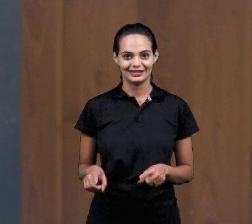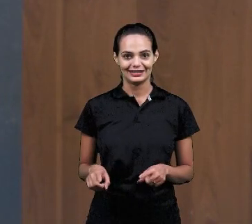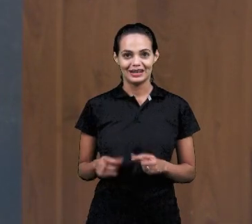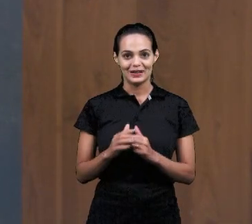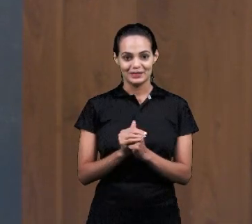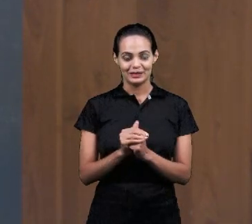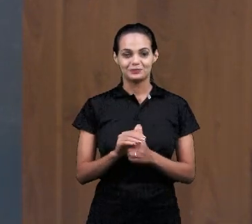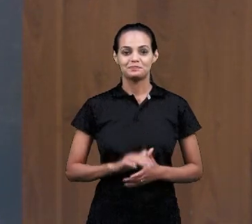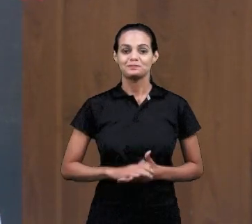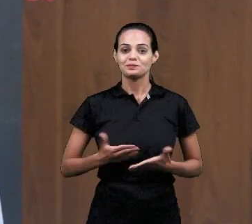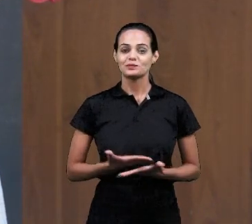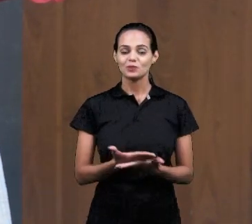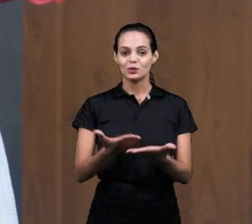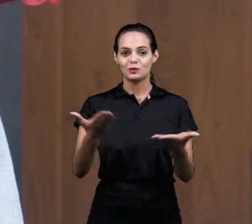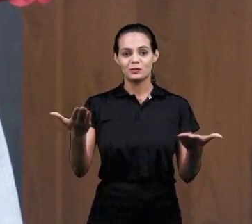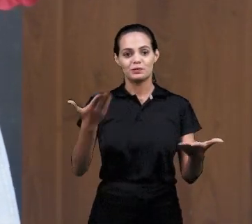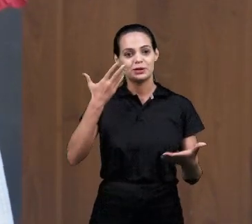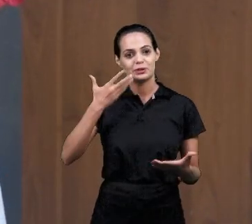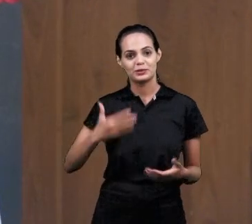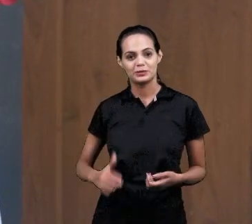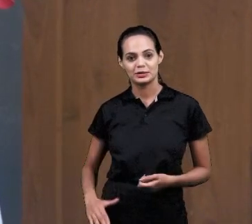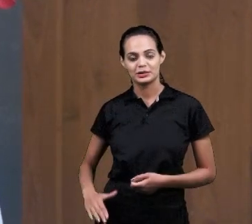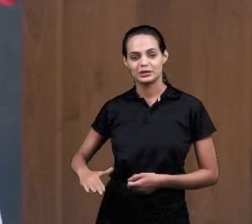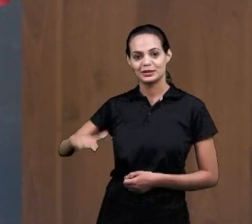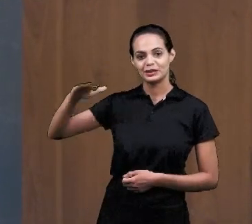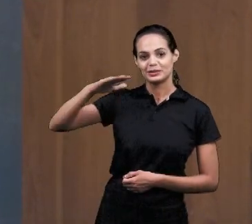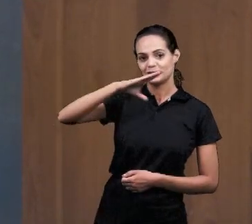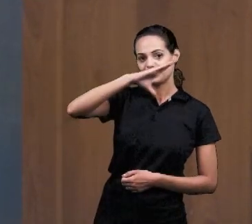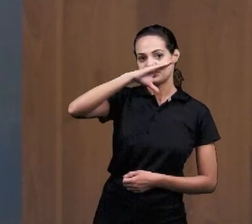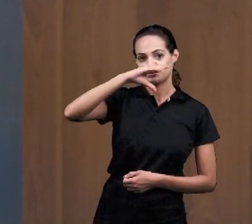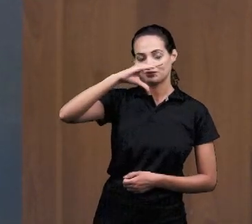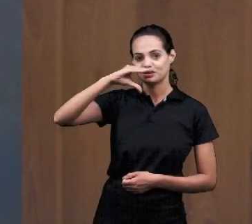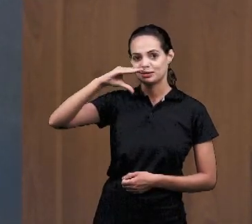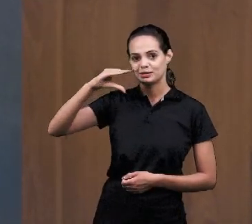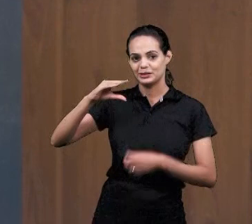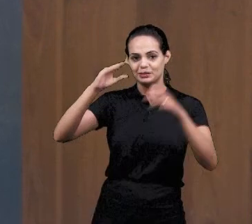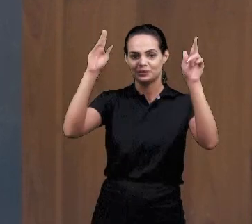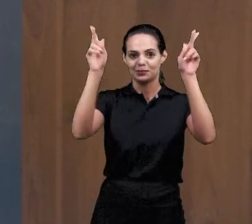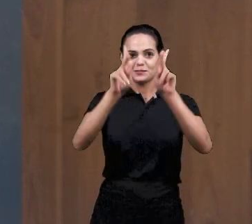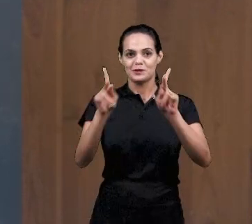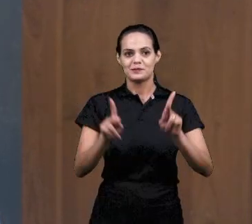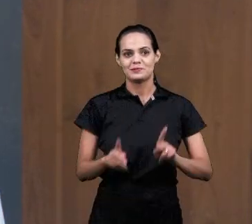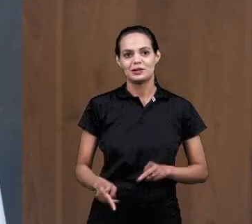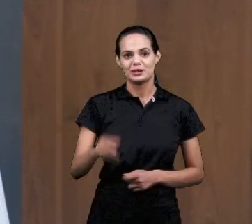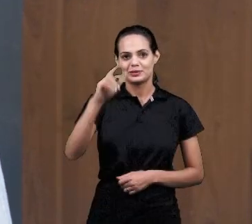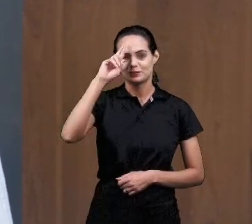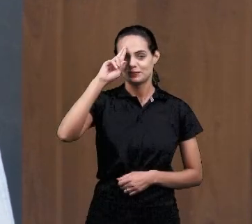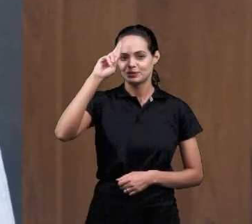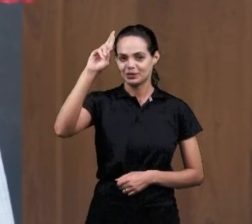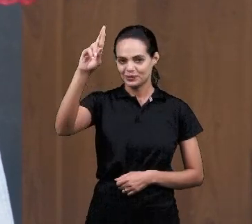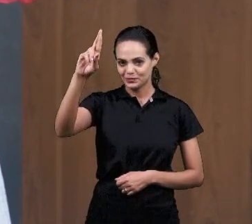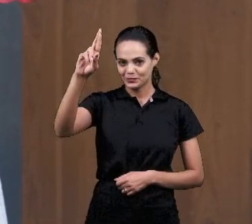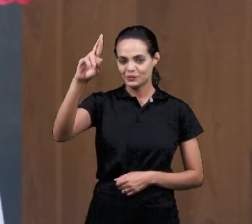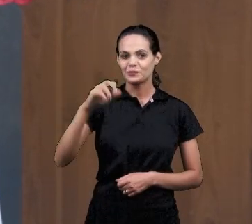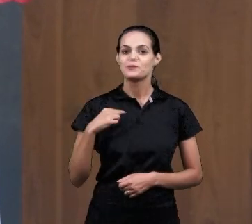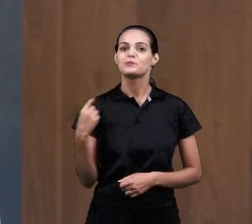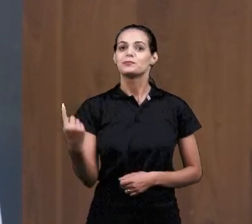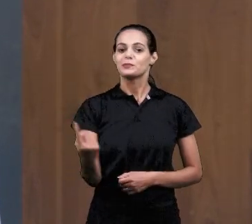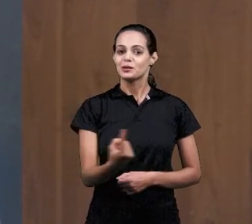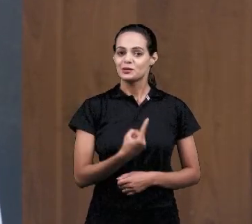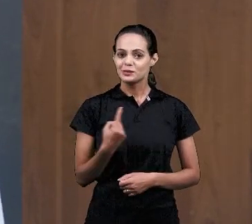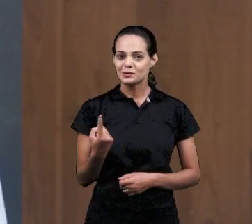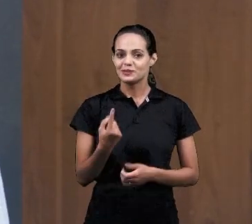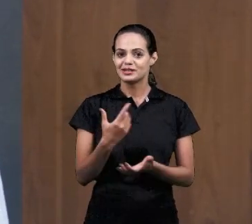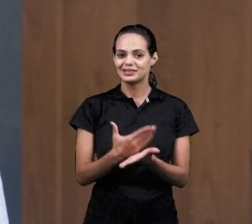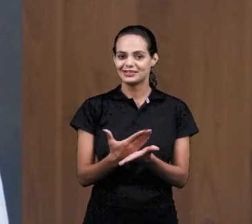Je salue les enfants et adolescents dans la paix du Seigneur. Nous commençons une nouvelle année. Je souhaite à